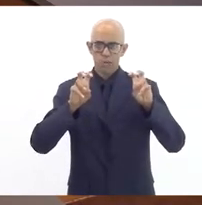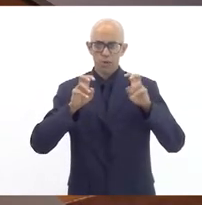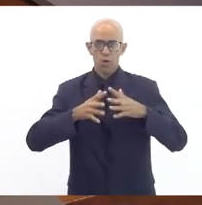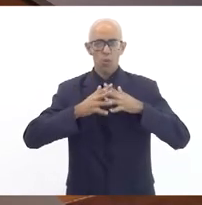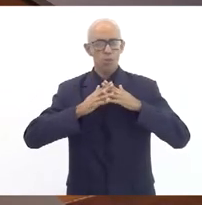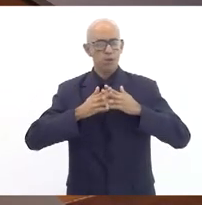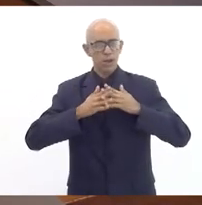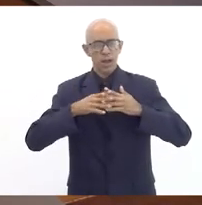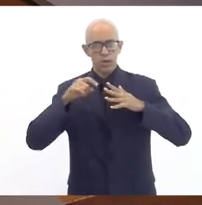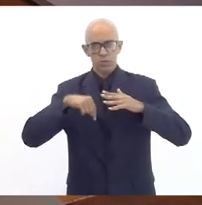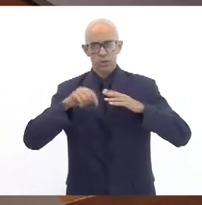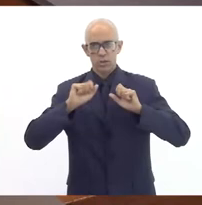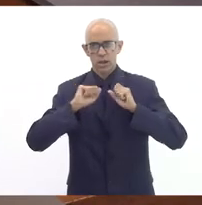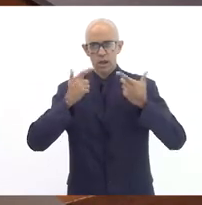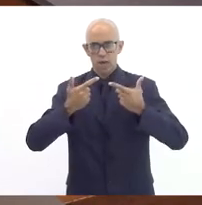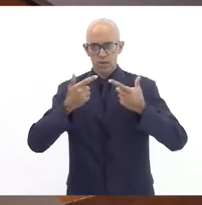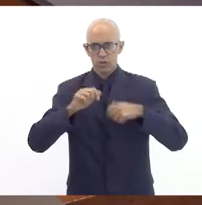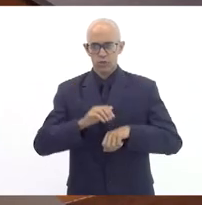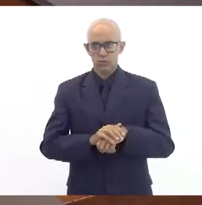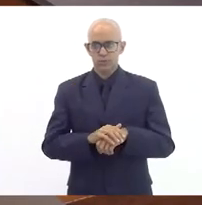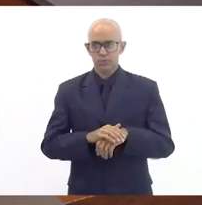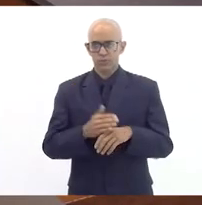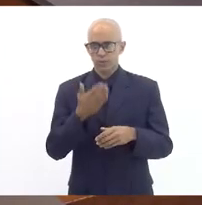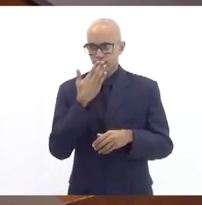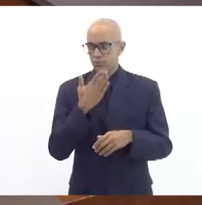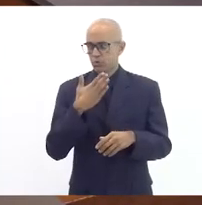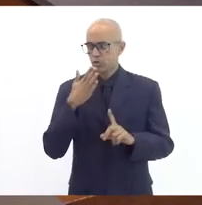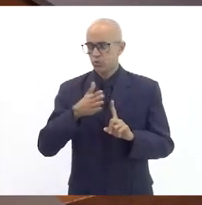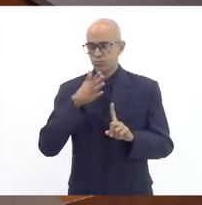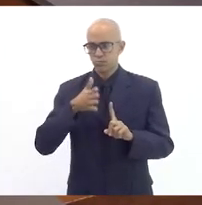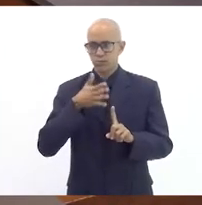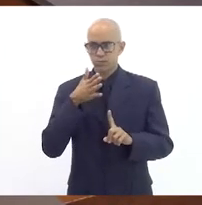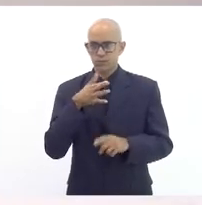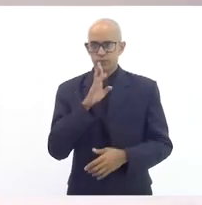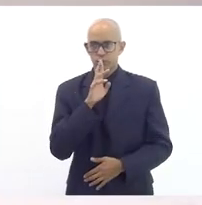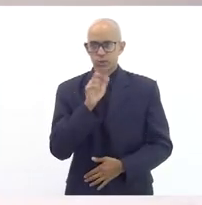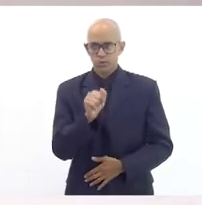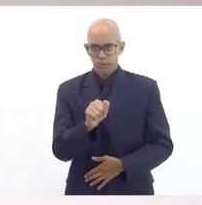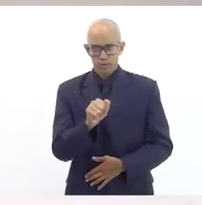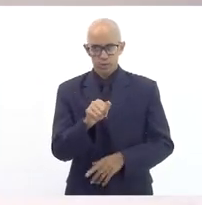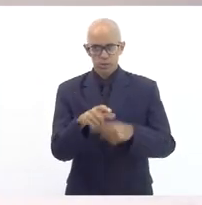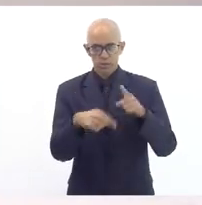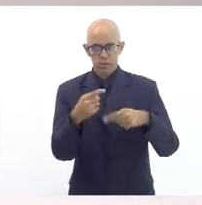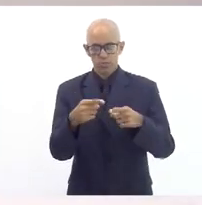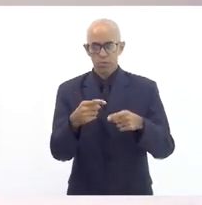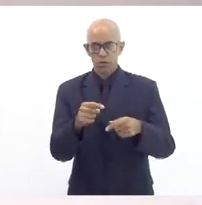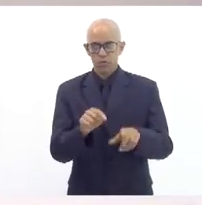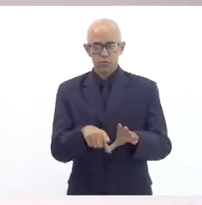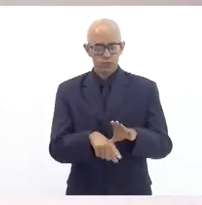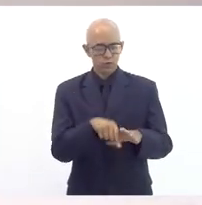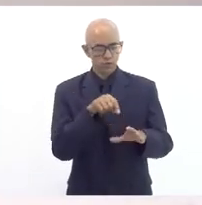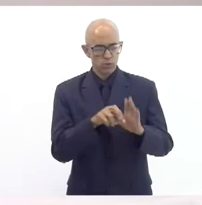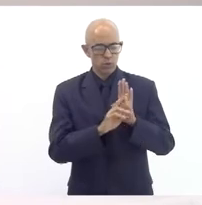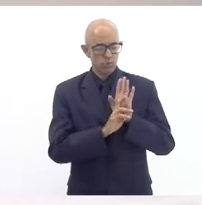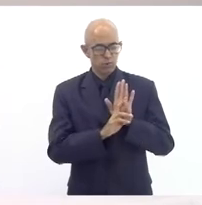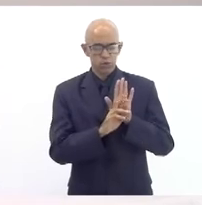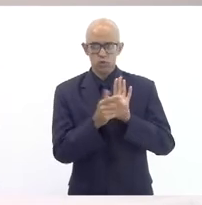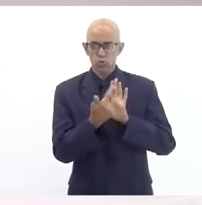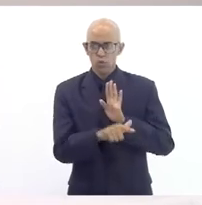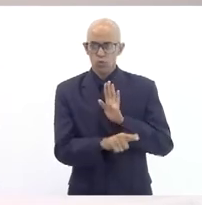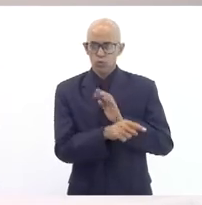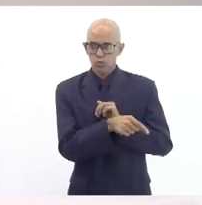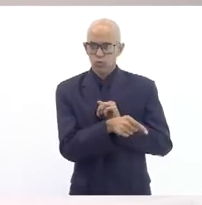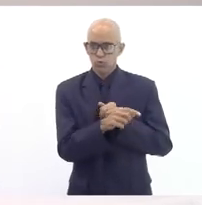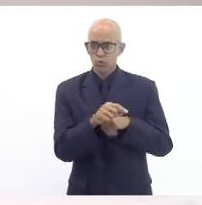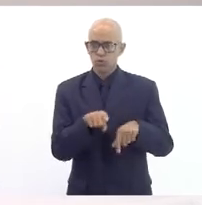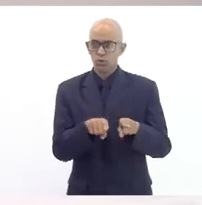tempo. Então, estou passando a palavra para o deputado Rodrigo Amorim, depois nós vamos ouvir um representante, vai dividir o tempo, tem a menina do Observatório dos